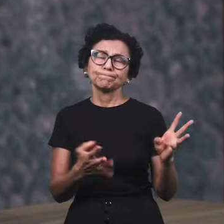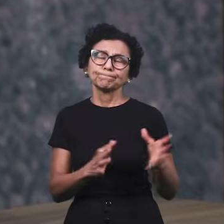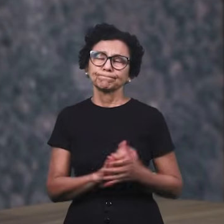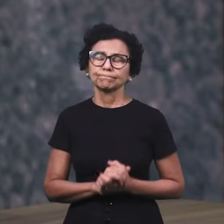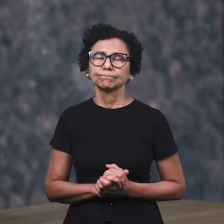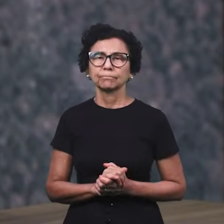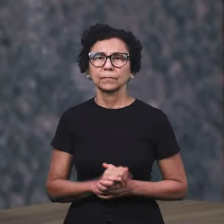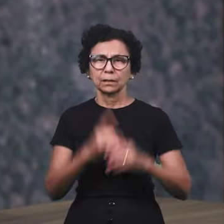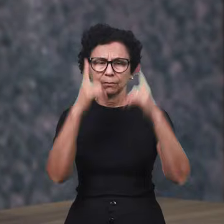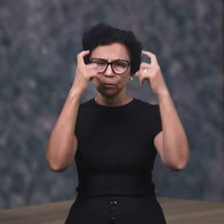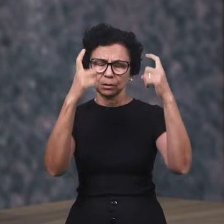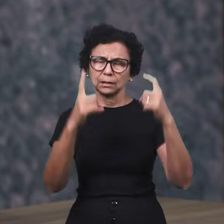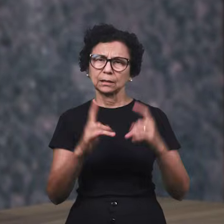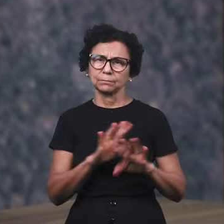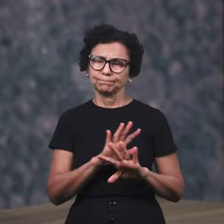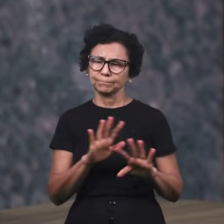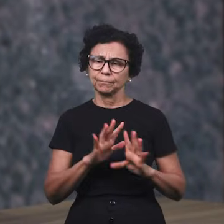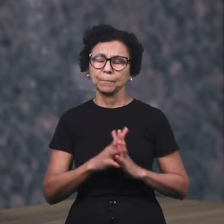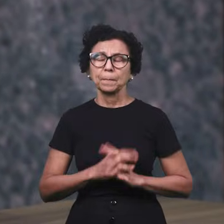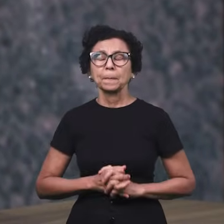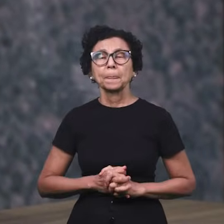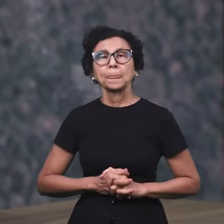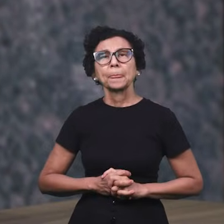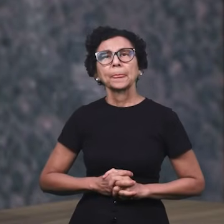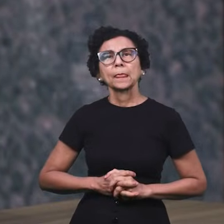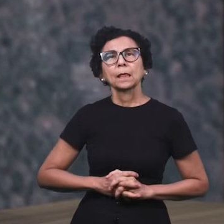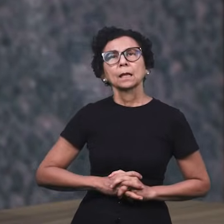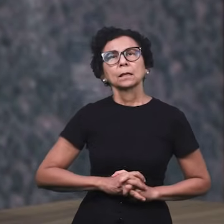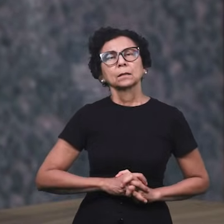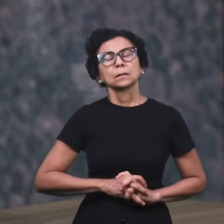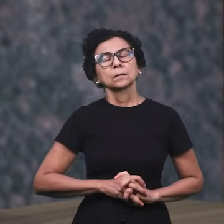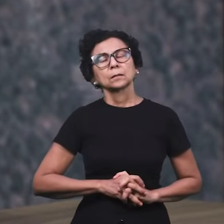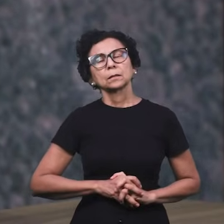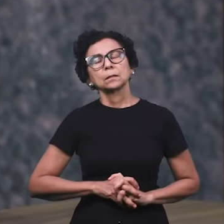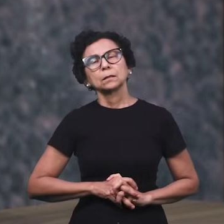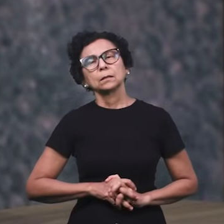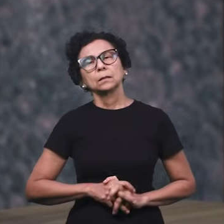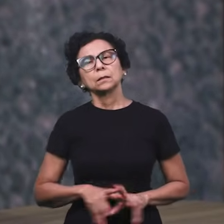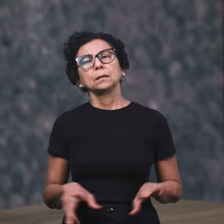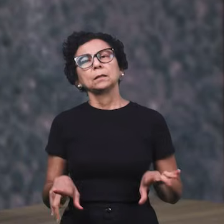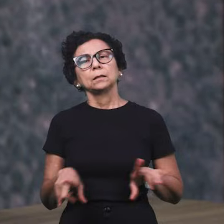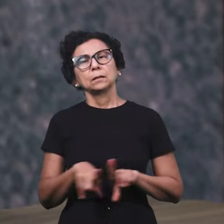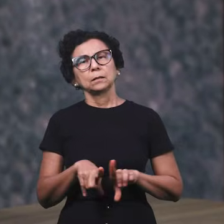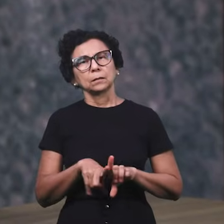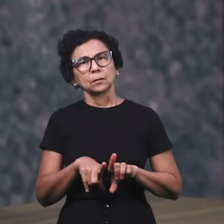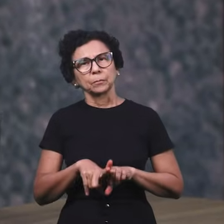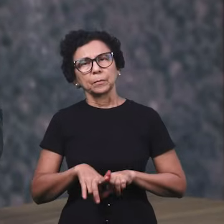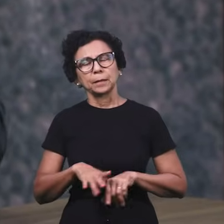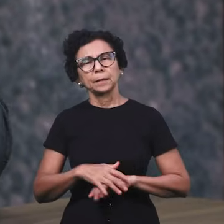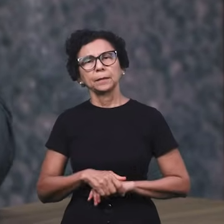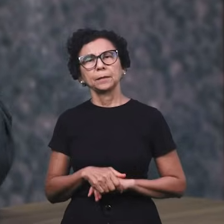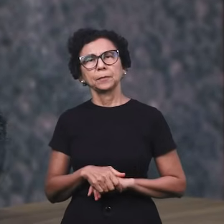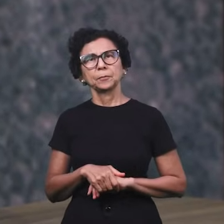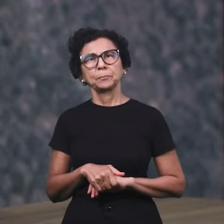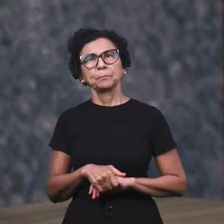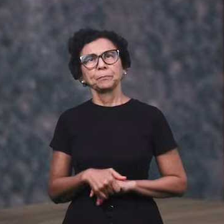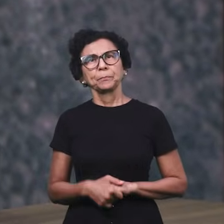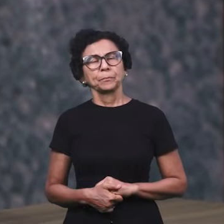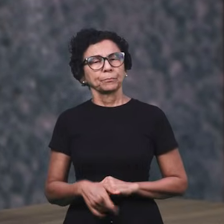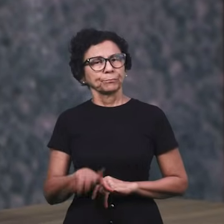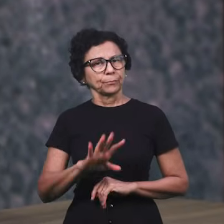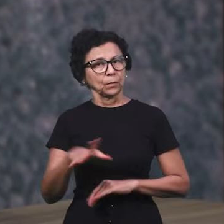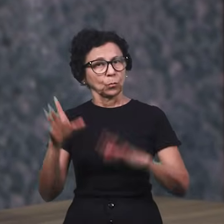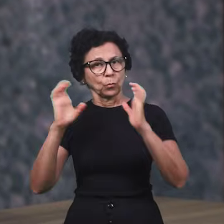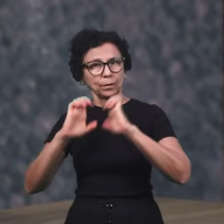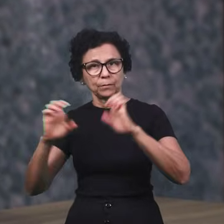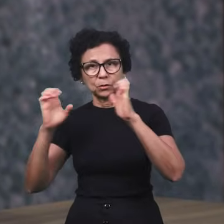claro que quando dissemos que o Senhor, no seu mover da história, fez com que o Evangelho entrasse aqui, mas